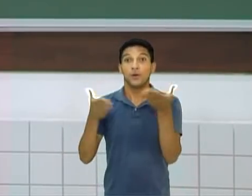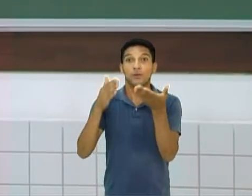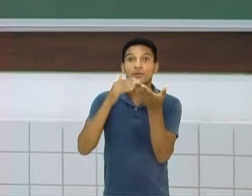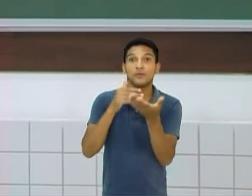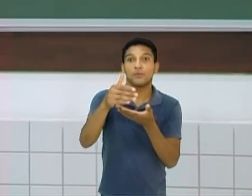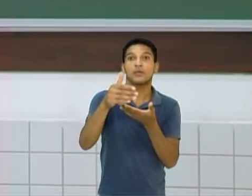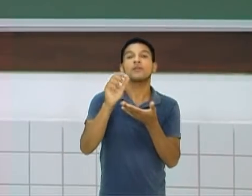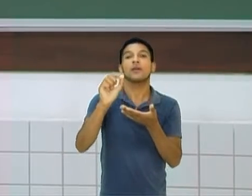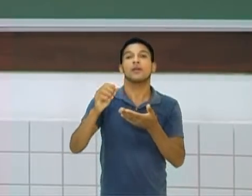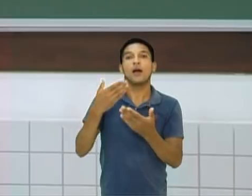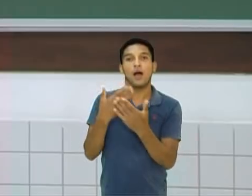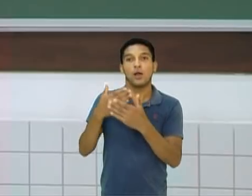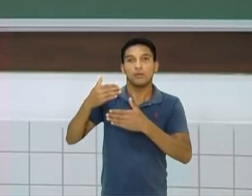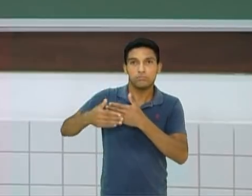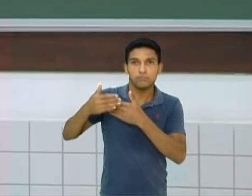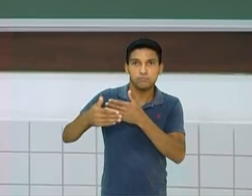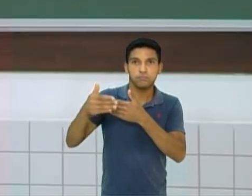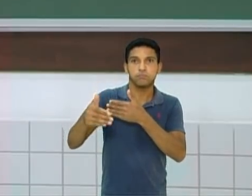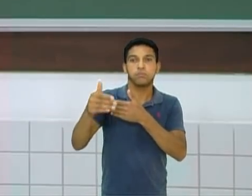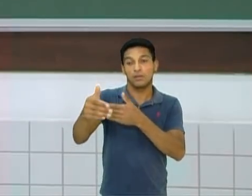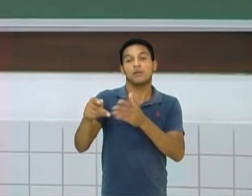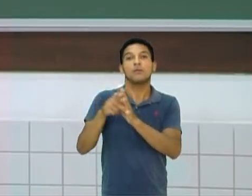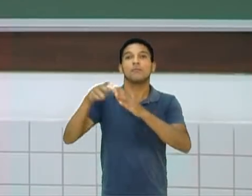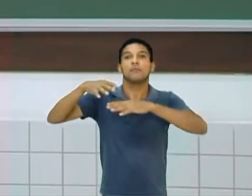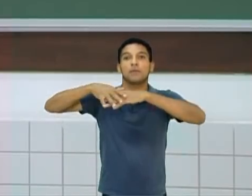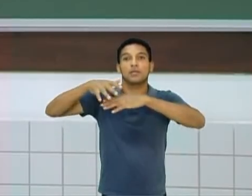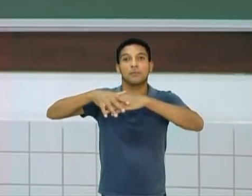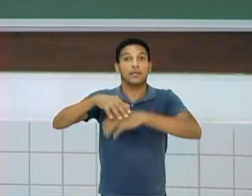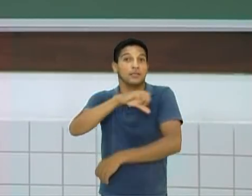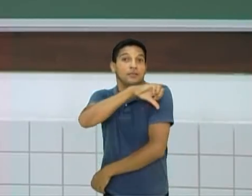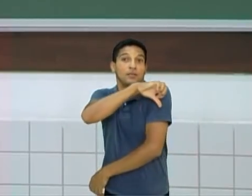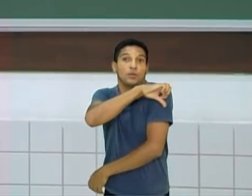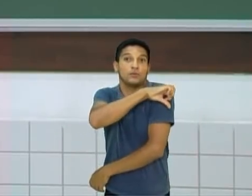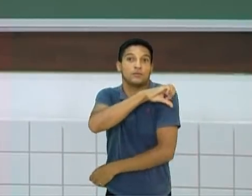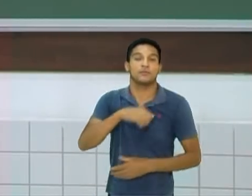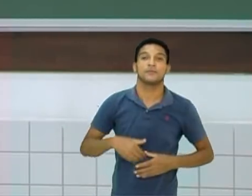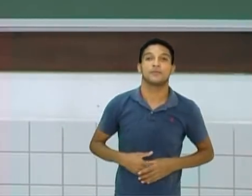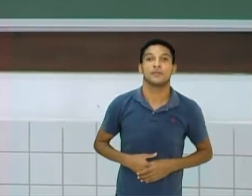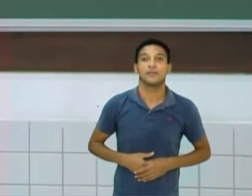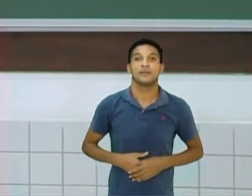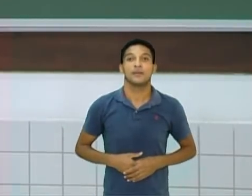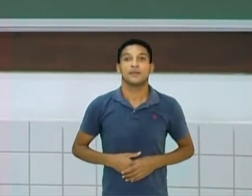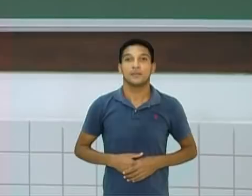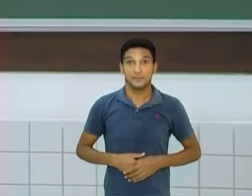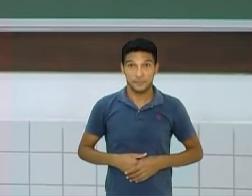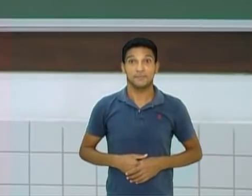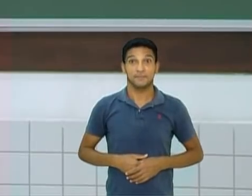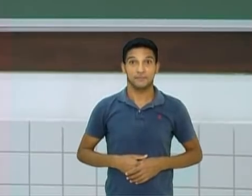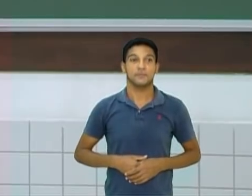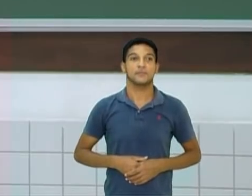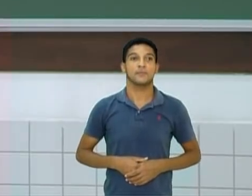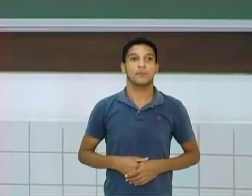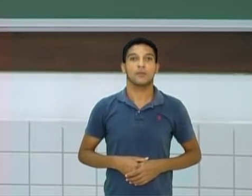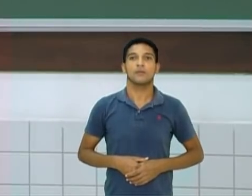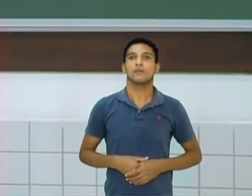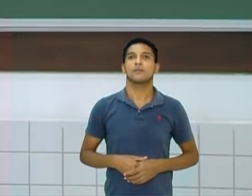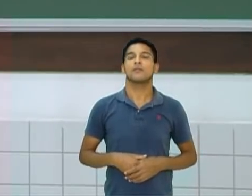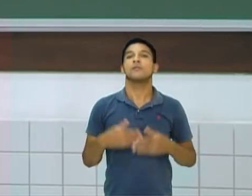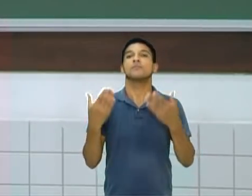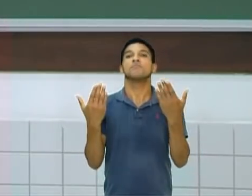uma série de aulas sobre matemática para o 9º ano, ok? E qual